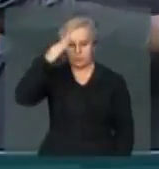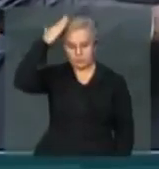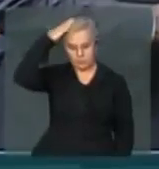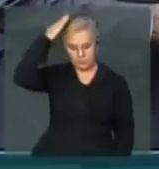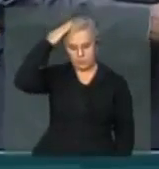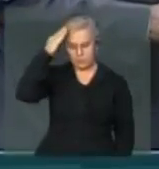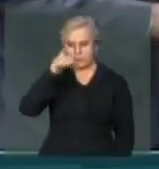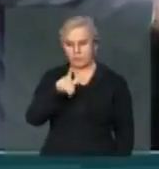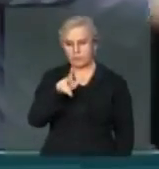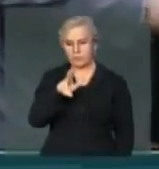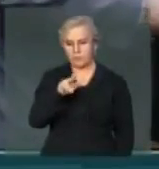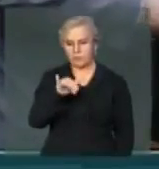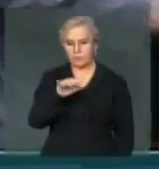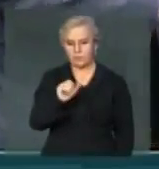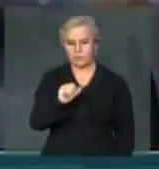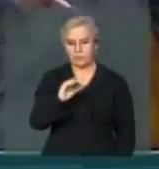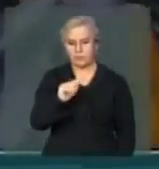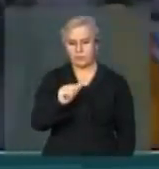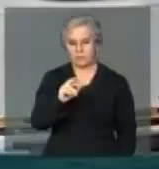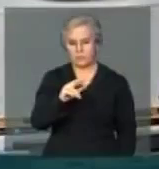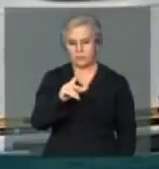deputado Luiz Carlos Raule.